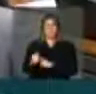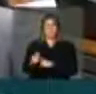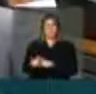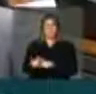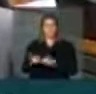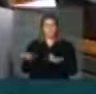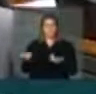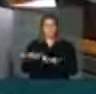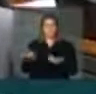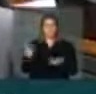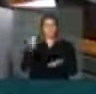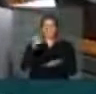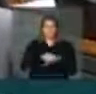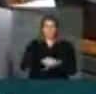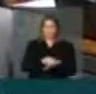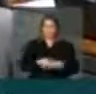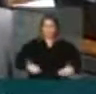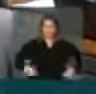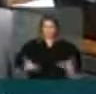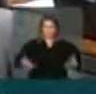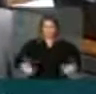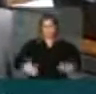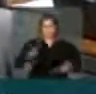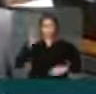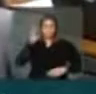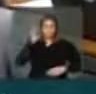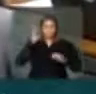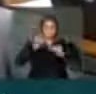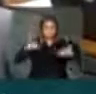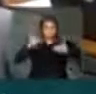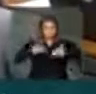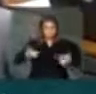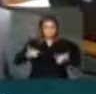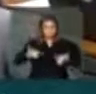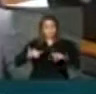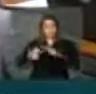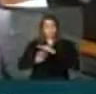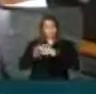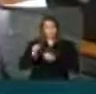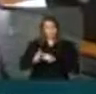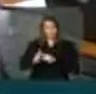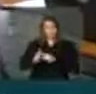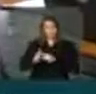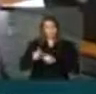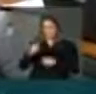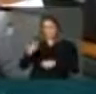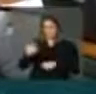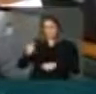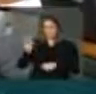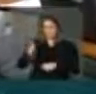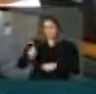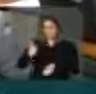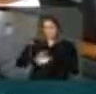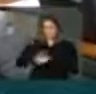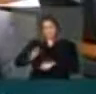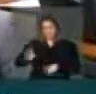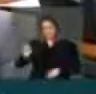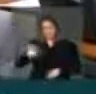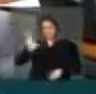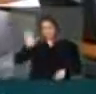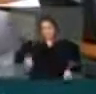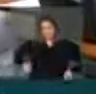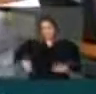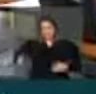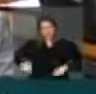da presidenta Dilma, custou a Petrobras 10 vezes mais do que o custo da corrupção. Isso